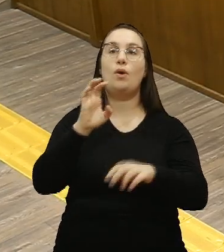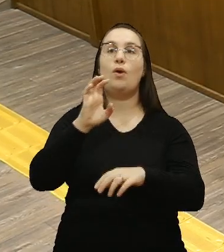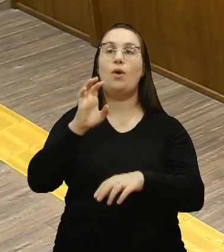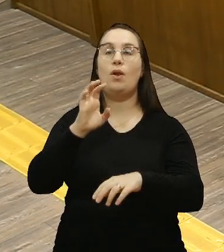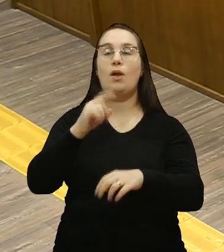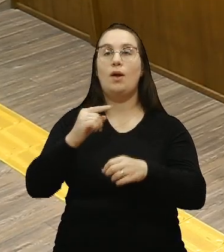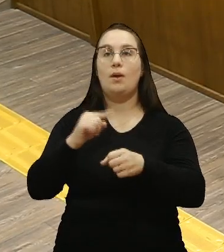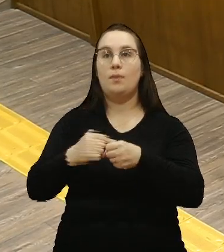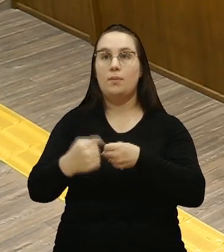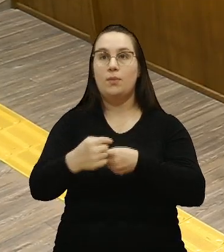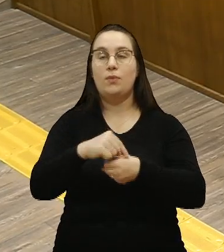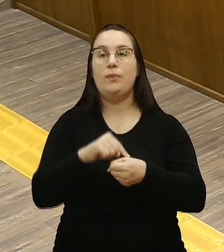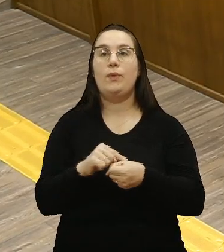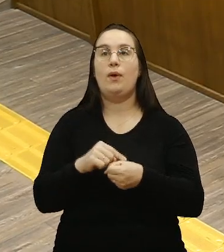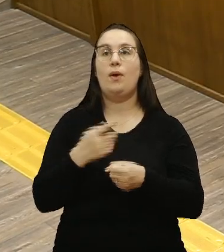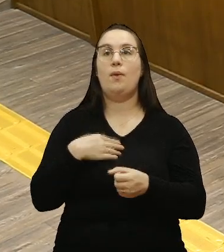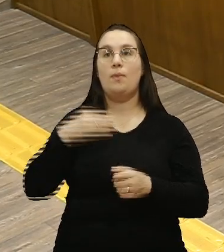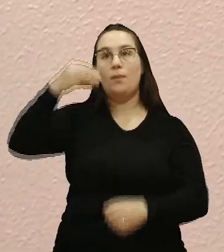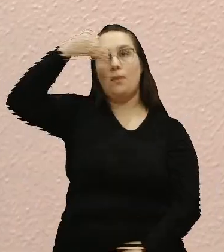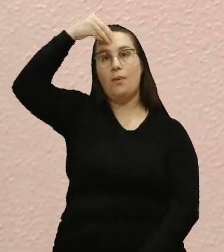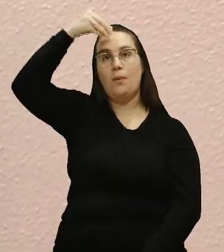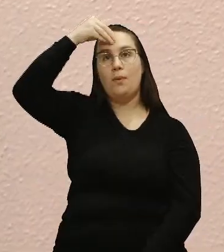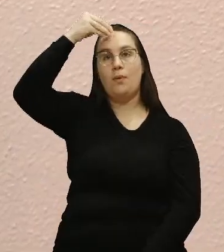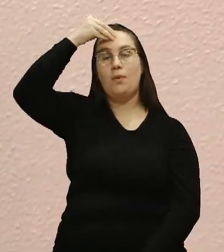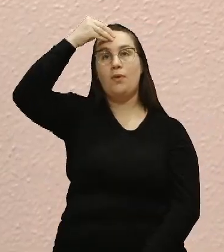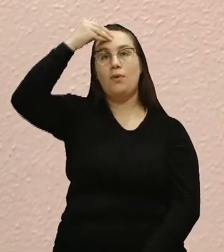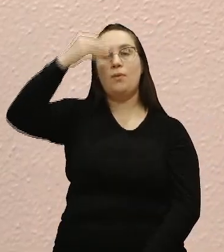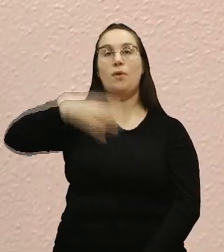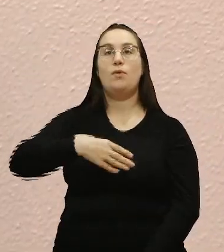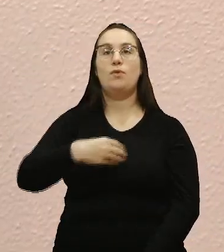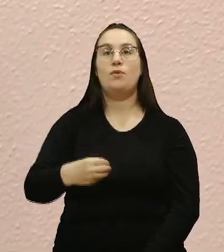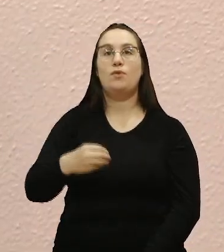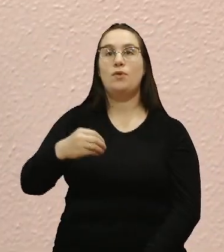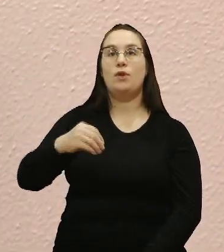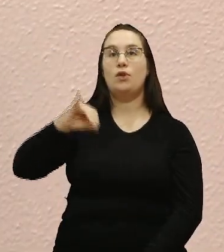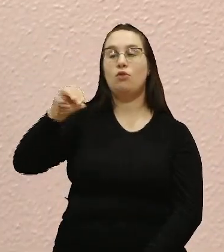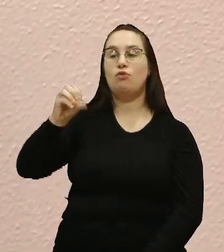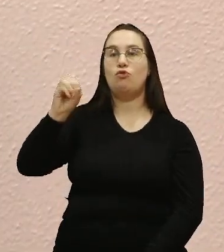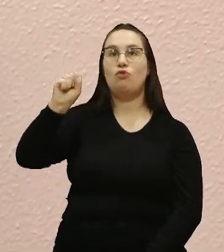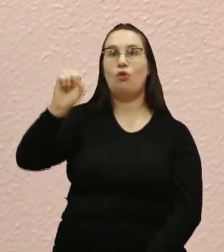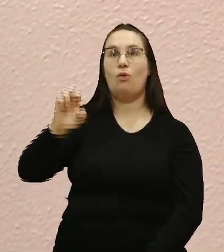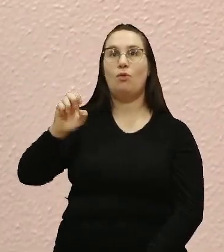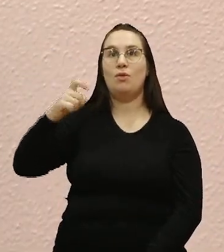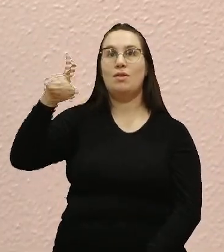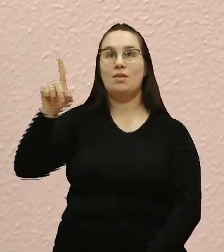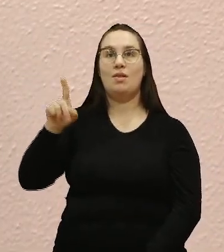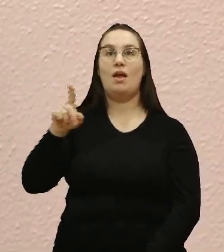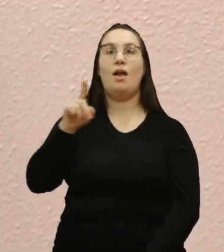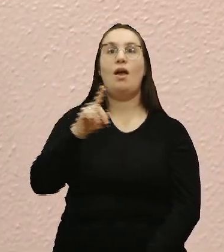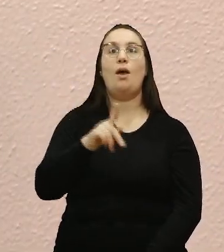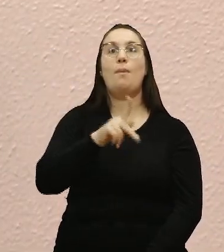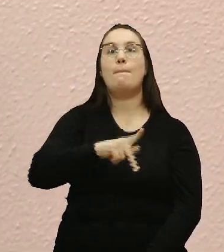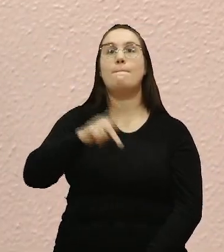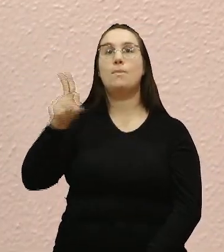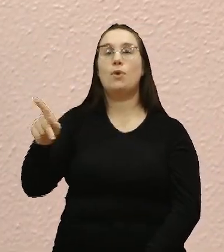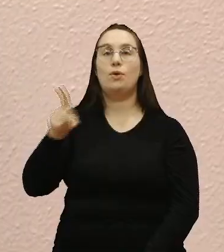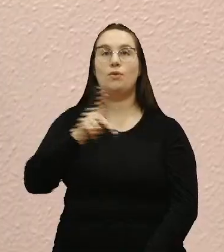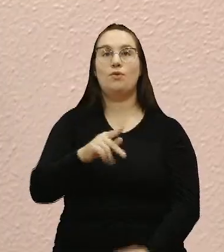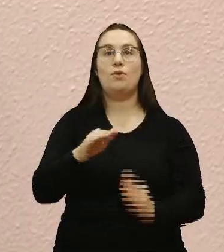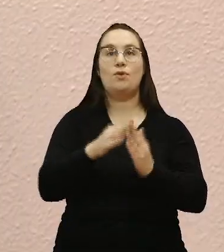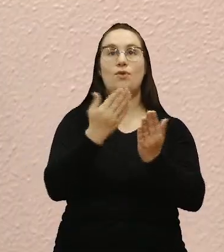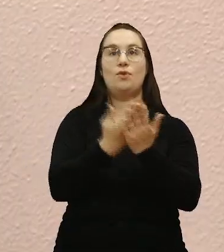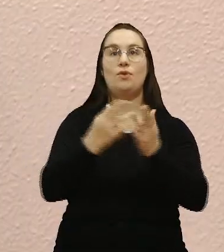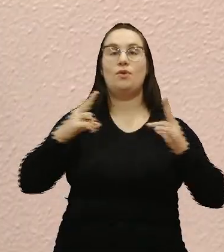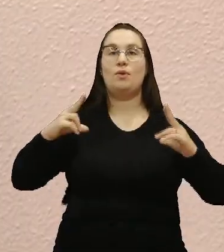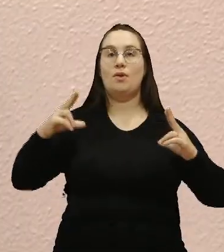compadre que batizou meu filho José Arthur, um saudoso professor da rede municipal, o Biratã, o